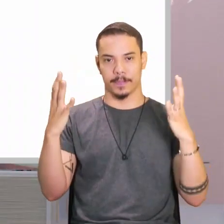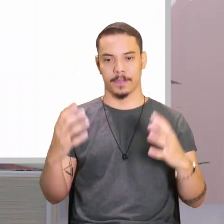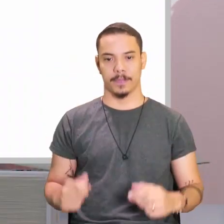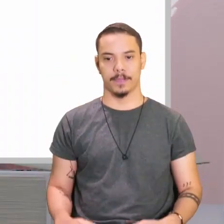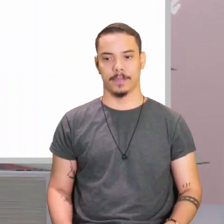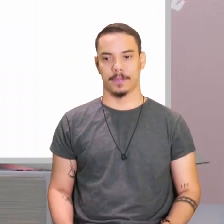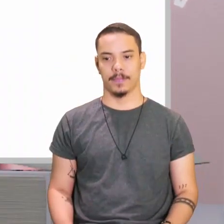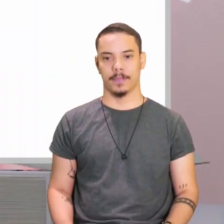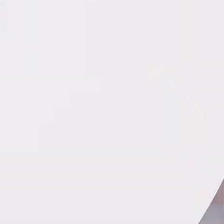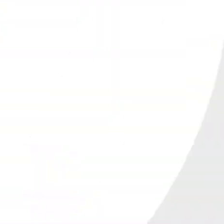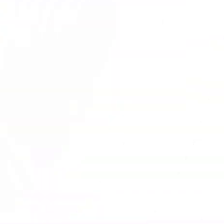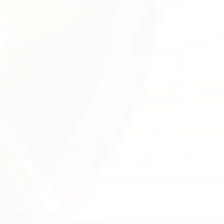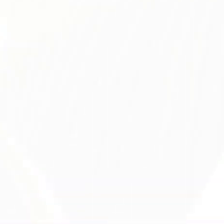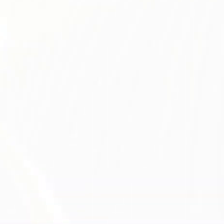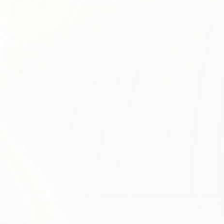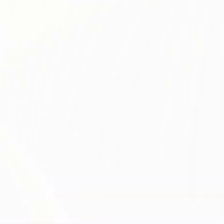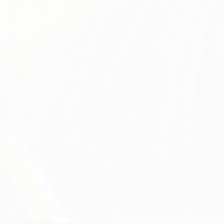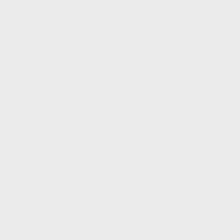lá